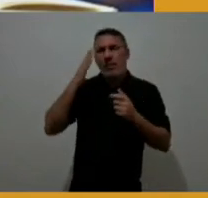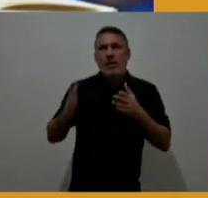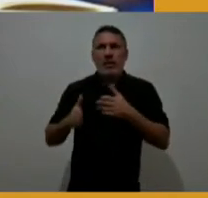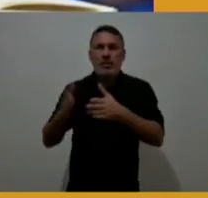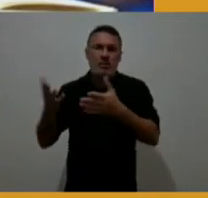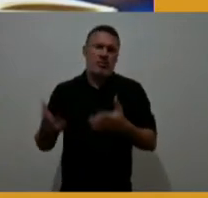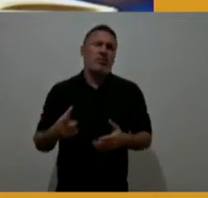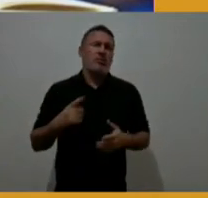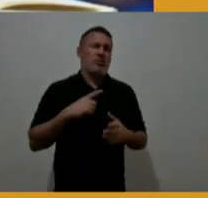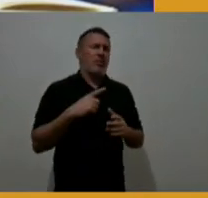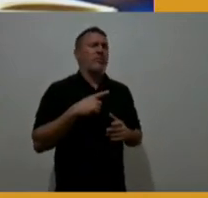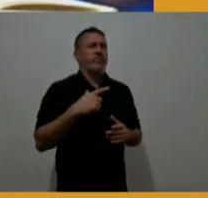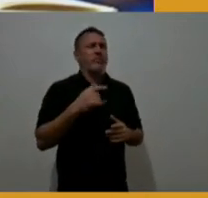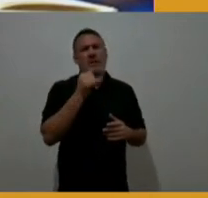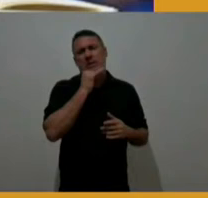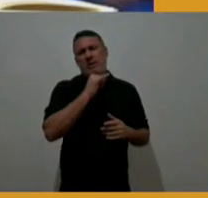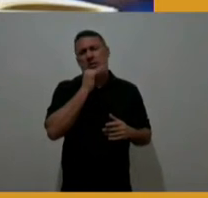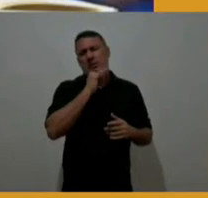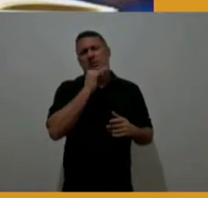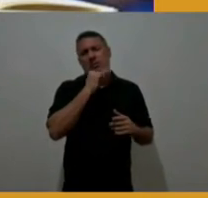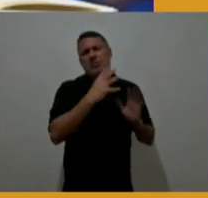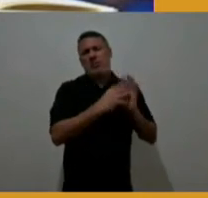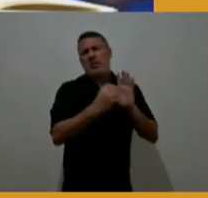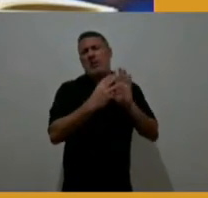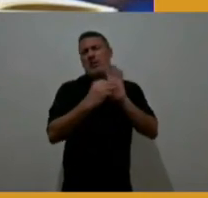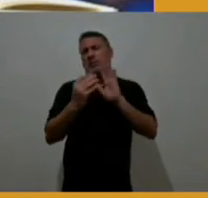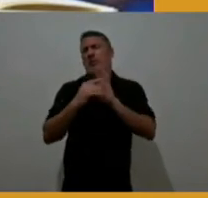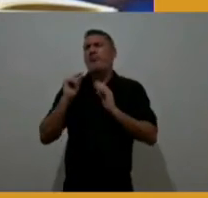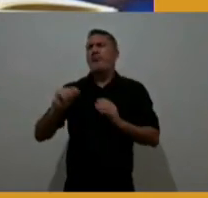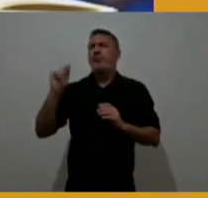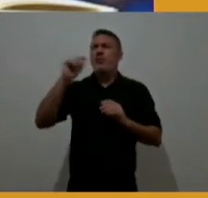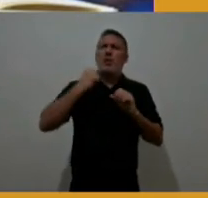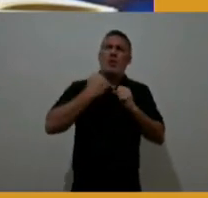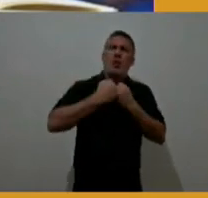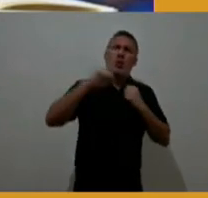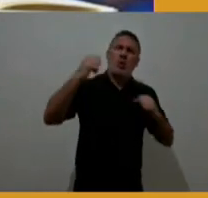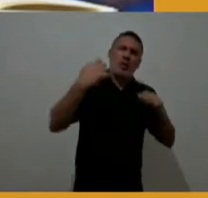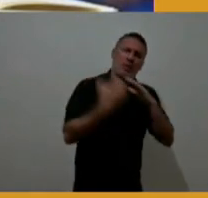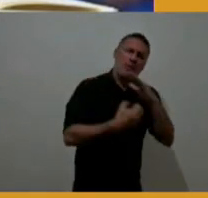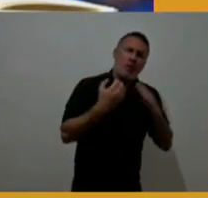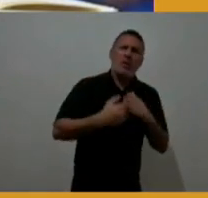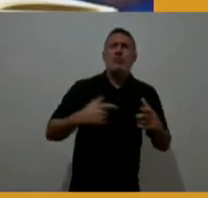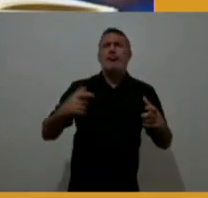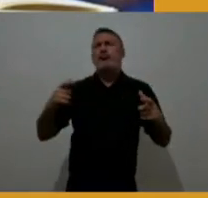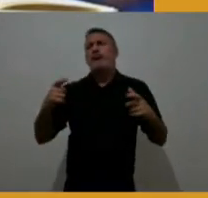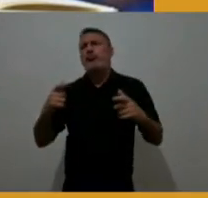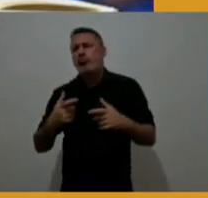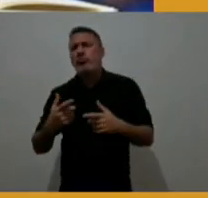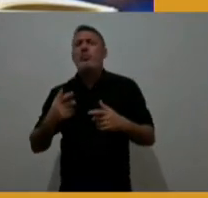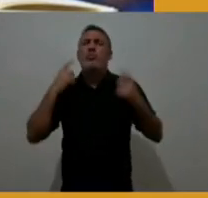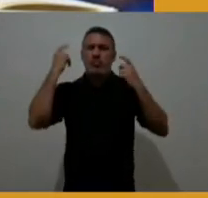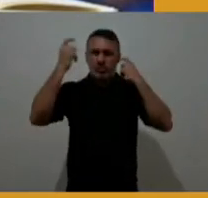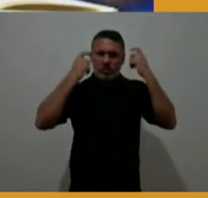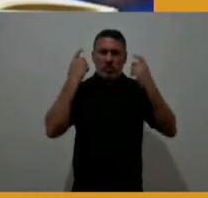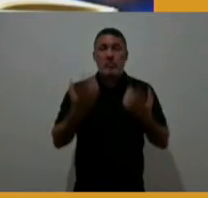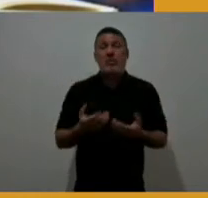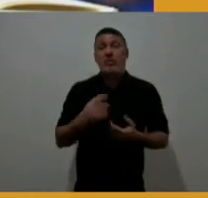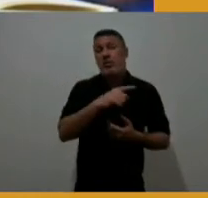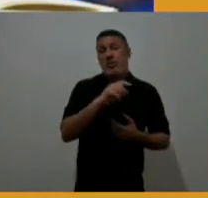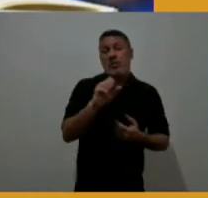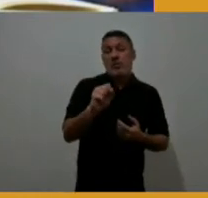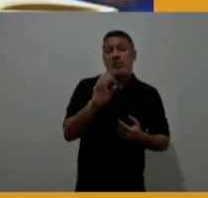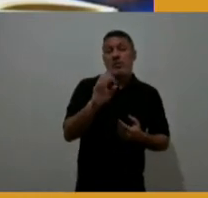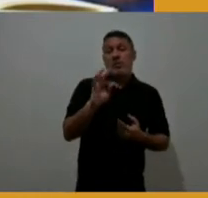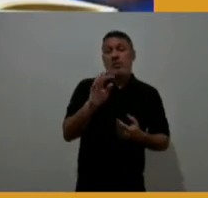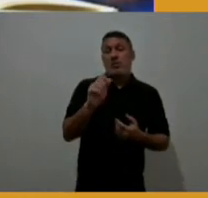empresas pequenas, médias, no Espírito Santo, já com essa preocupação, né? As startups capixabas, nesse momento, têm